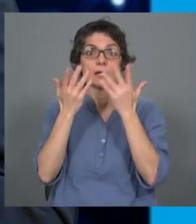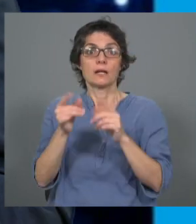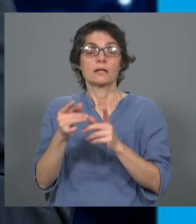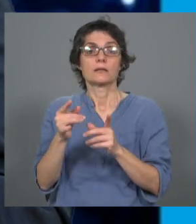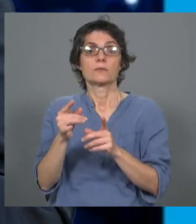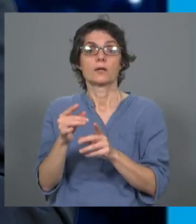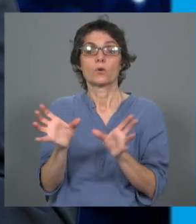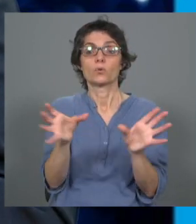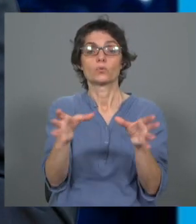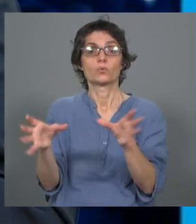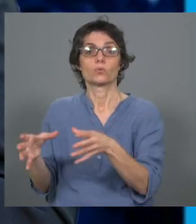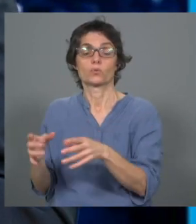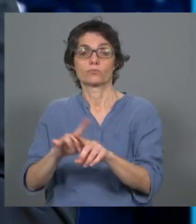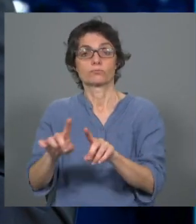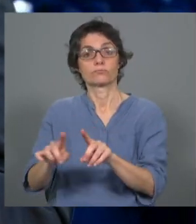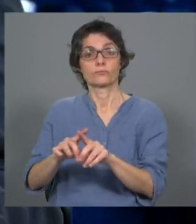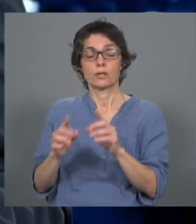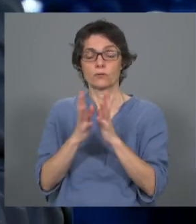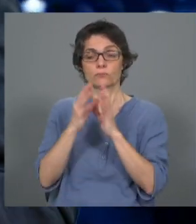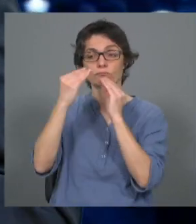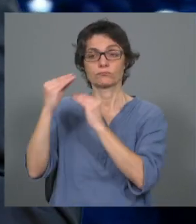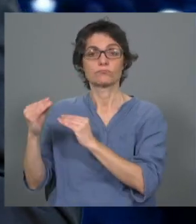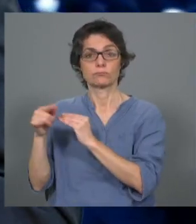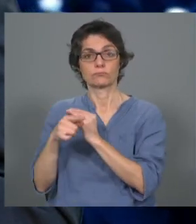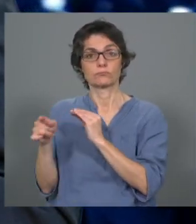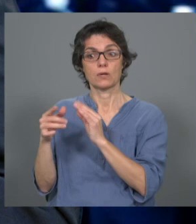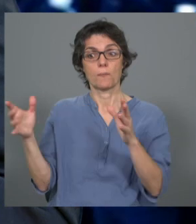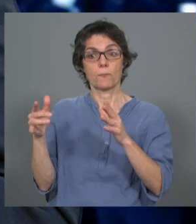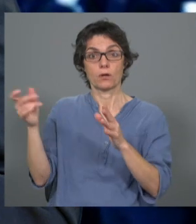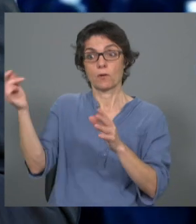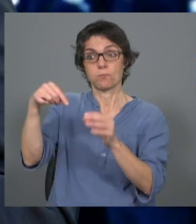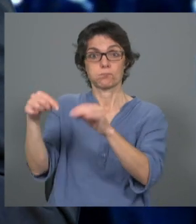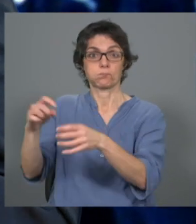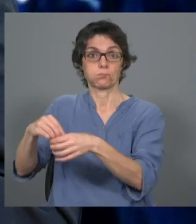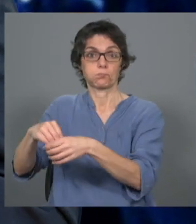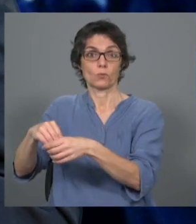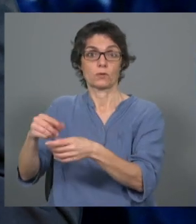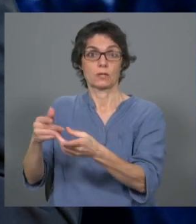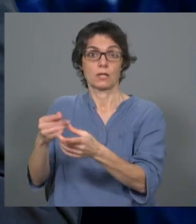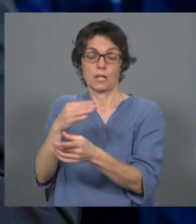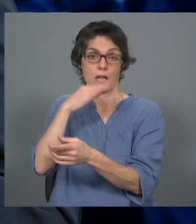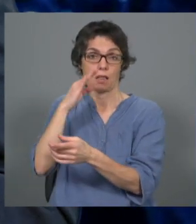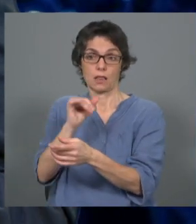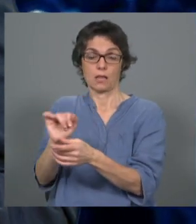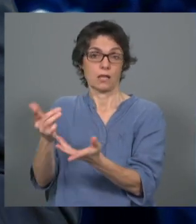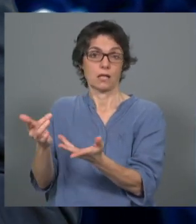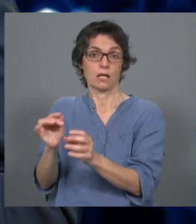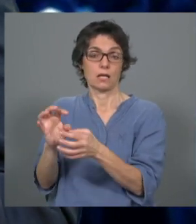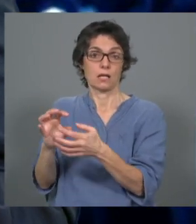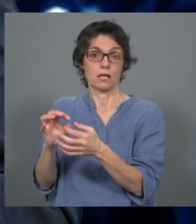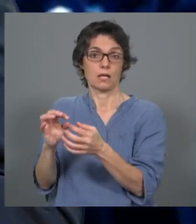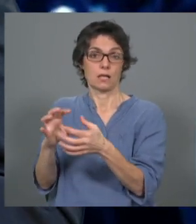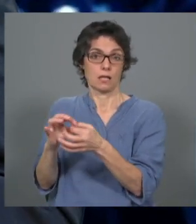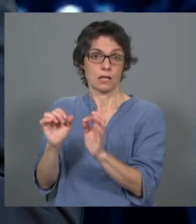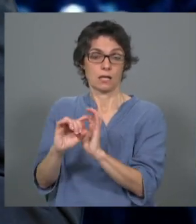vários grupos da catequese, onde muitos deles, uma grande maioria está, estando na idade de catequese, e também nos outros